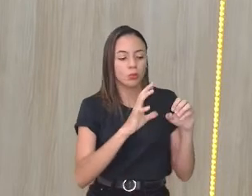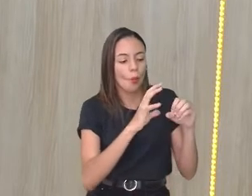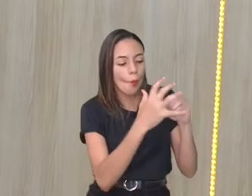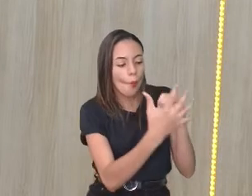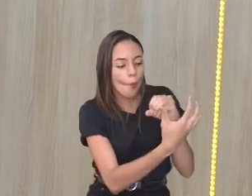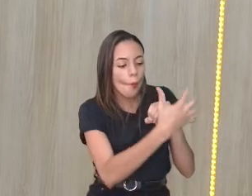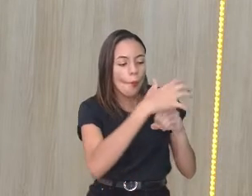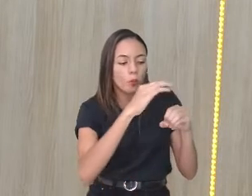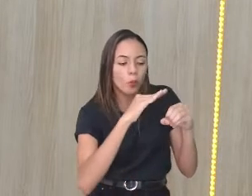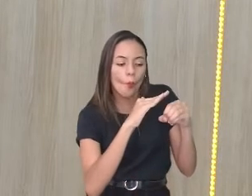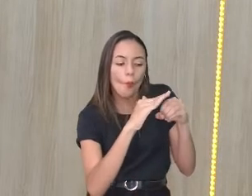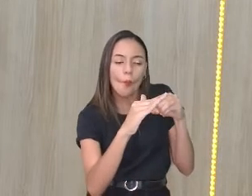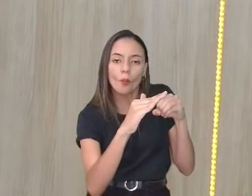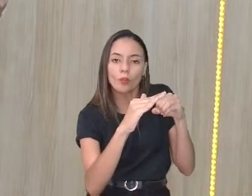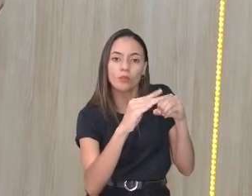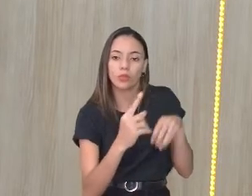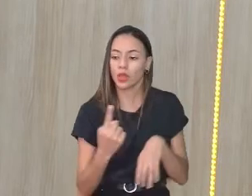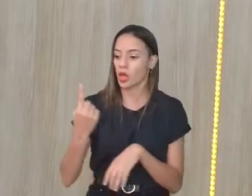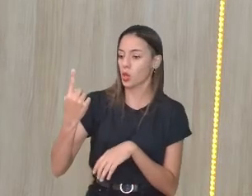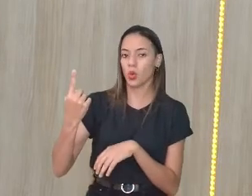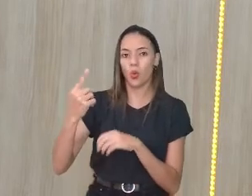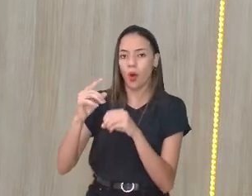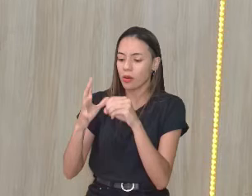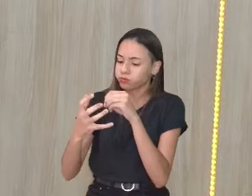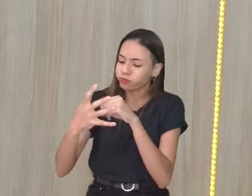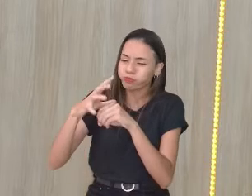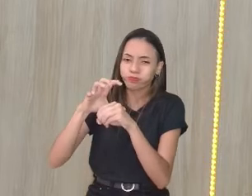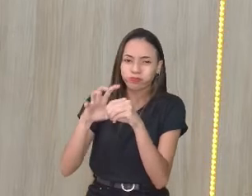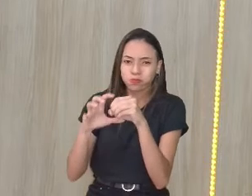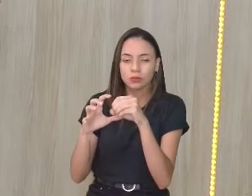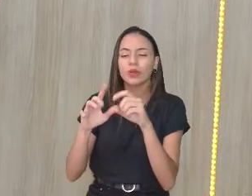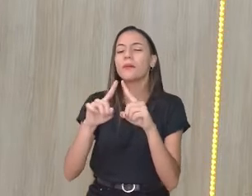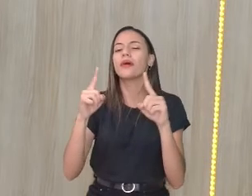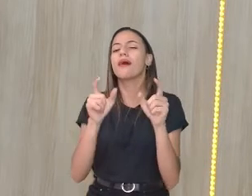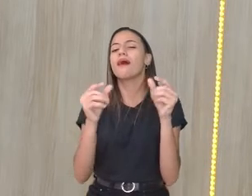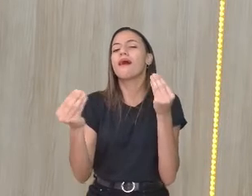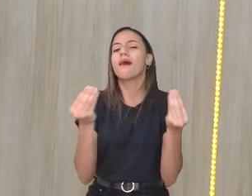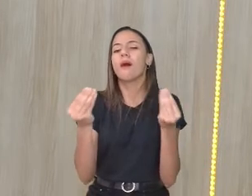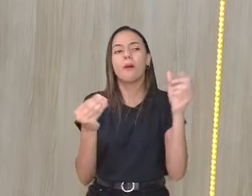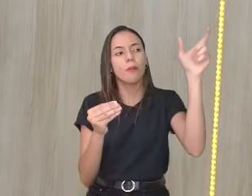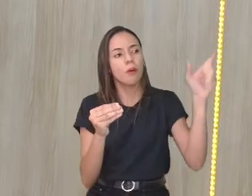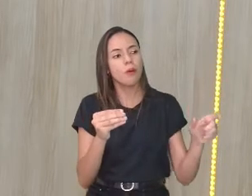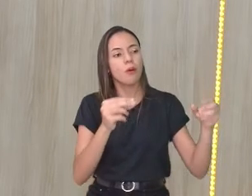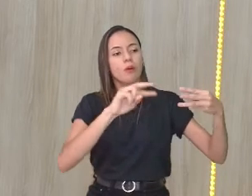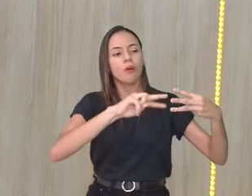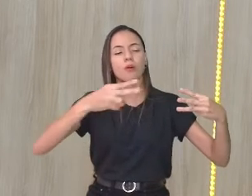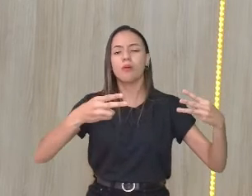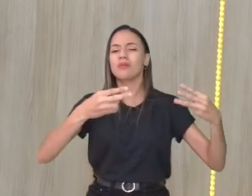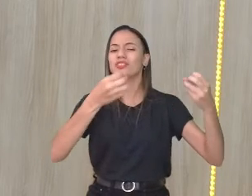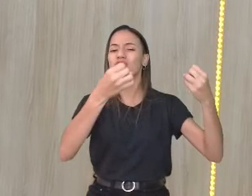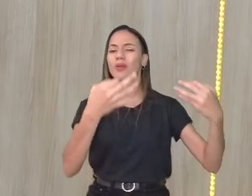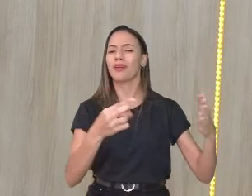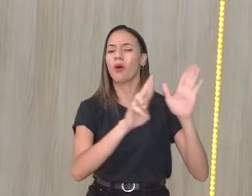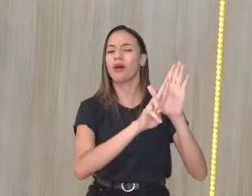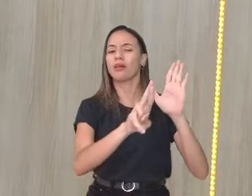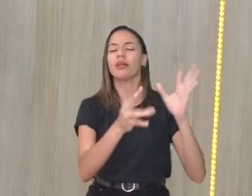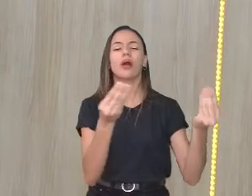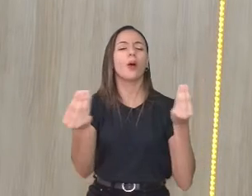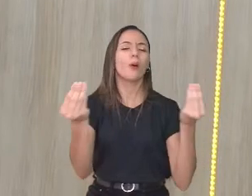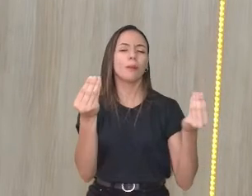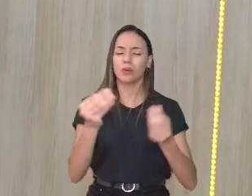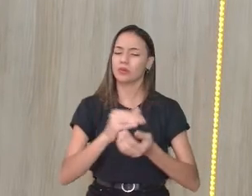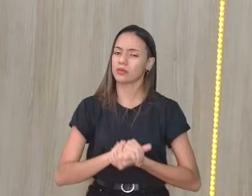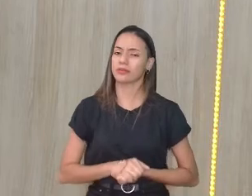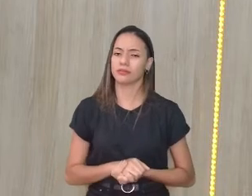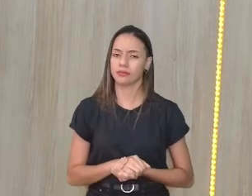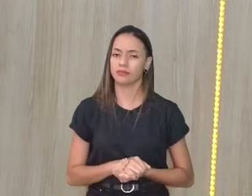Então, ok, temos os resultados. Mas como foi que Mendel explicou esses danados, esses resultados? Boa pergunta.